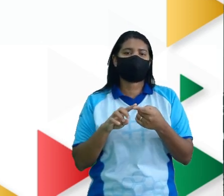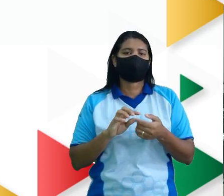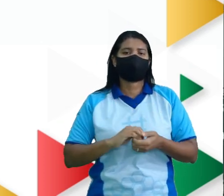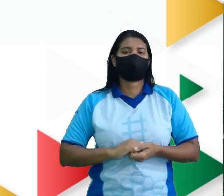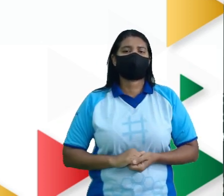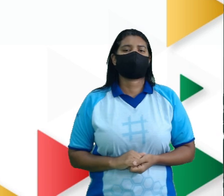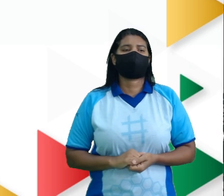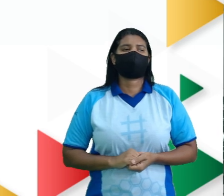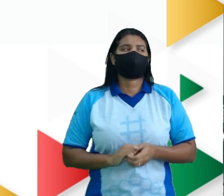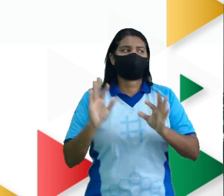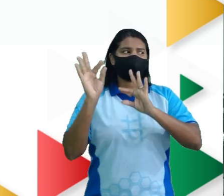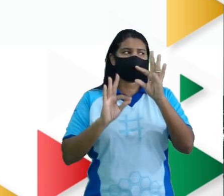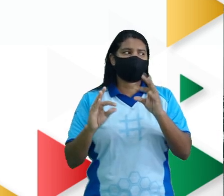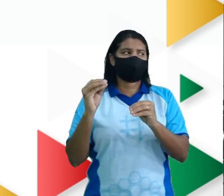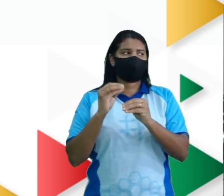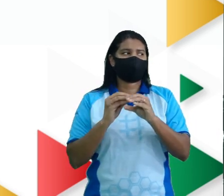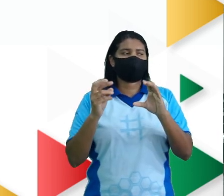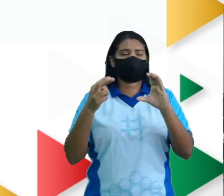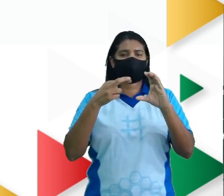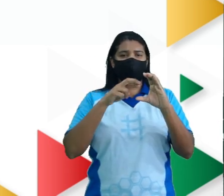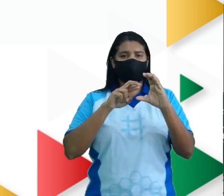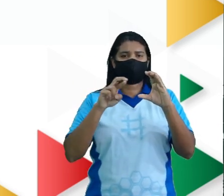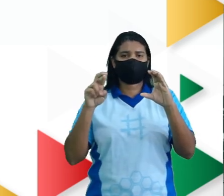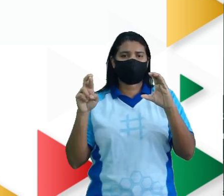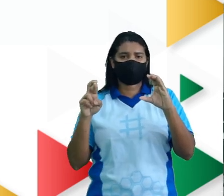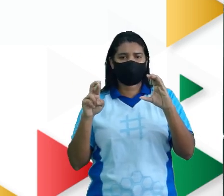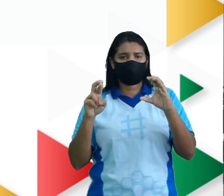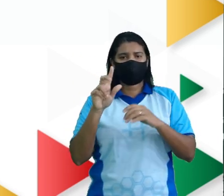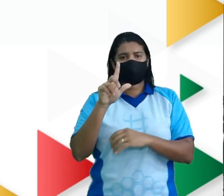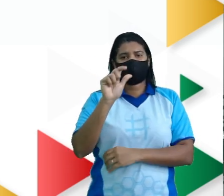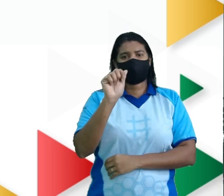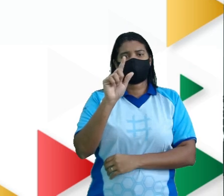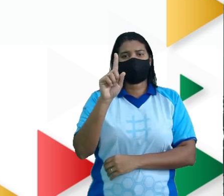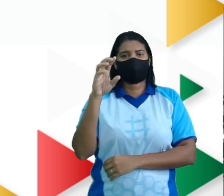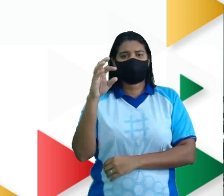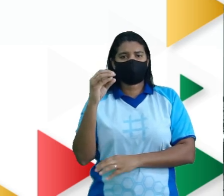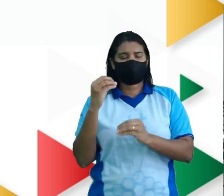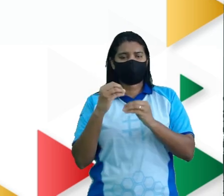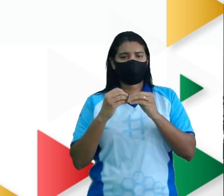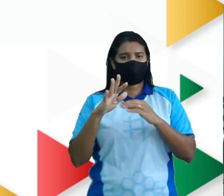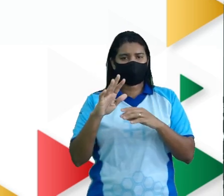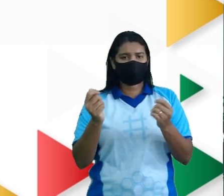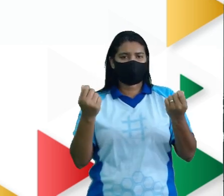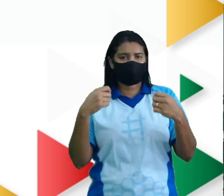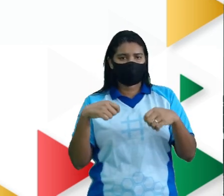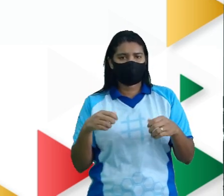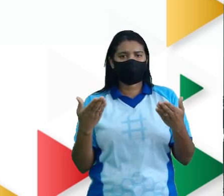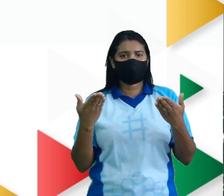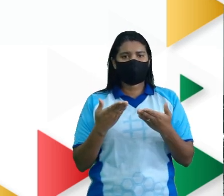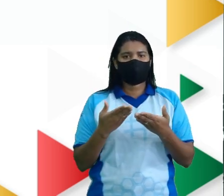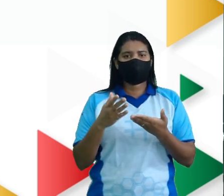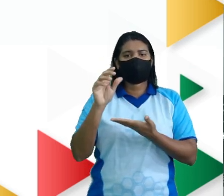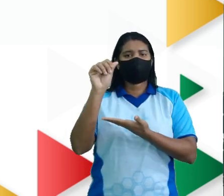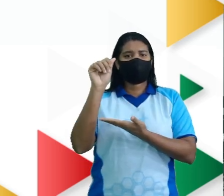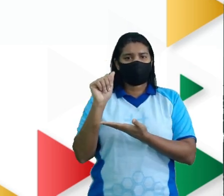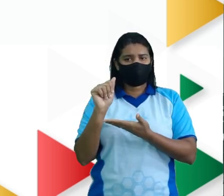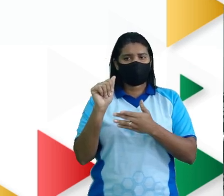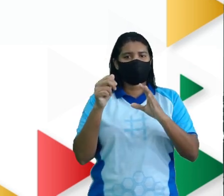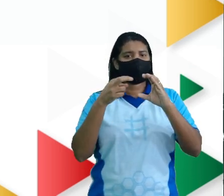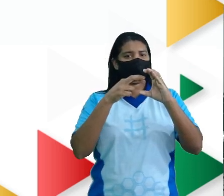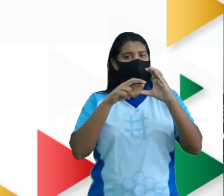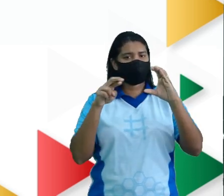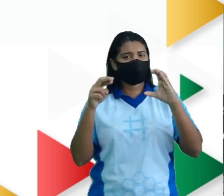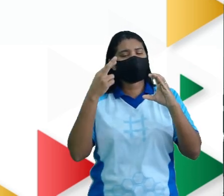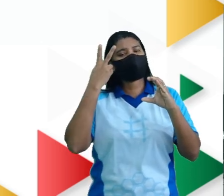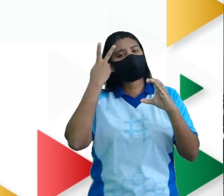ele é regular, o raio é a medida do lado. Então, eu já posso, a partir do ponto A, marcar com a